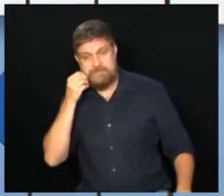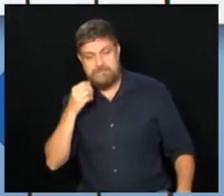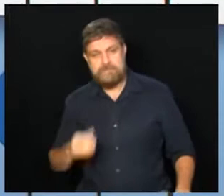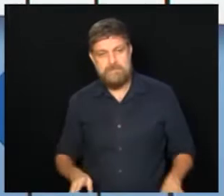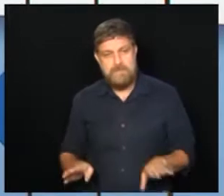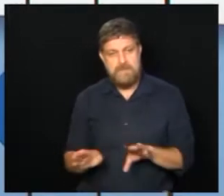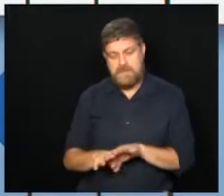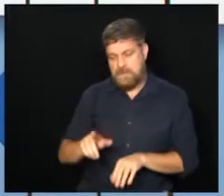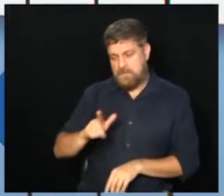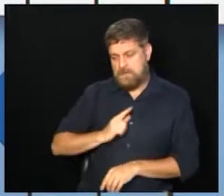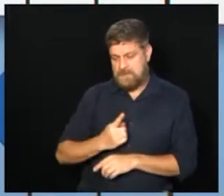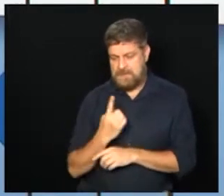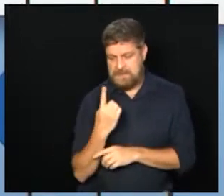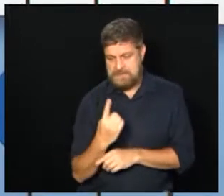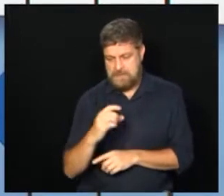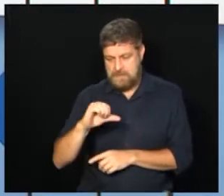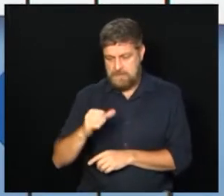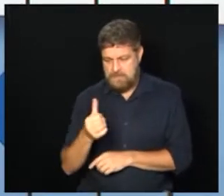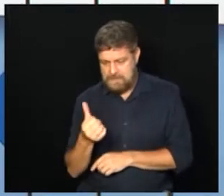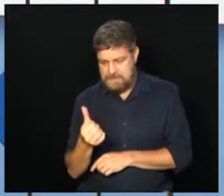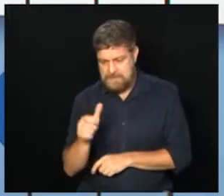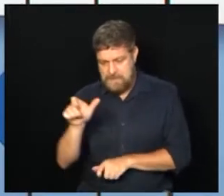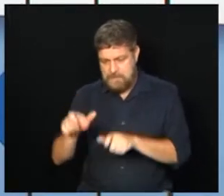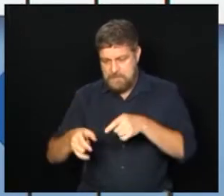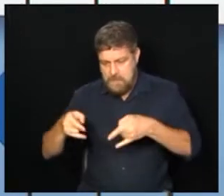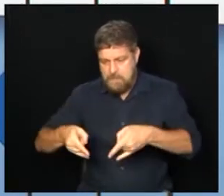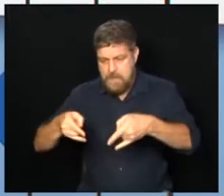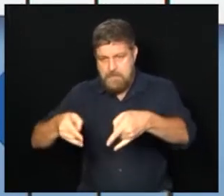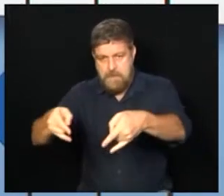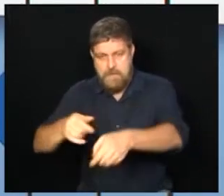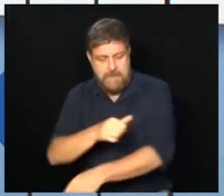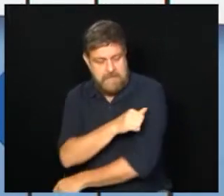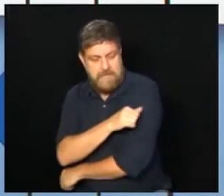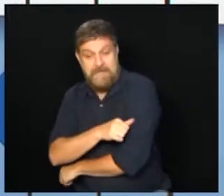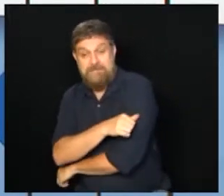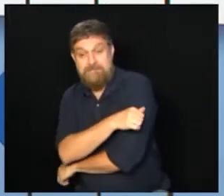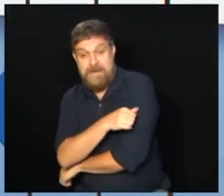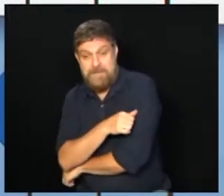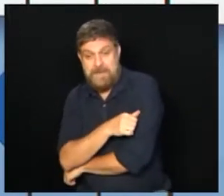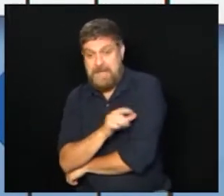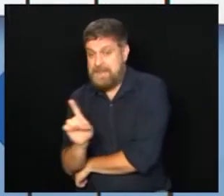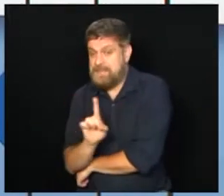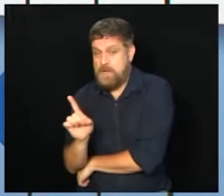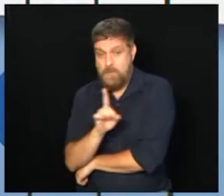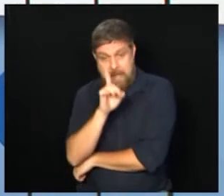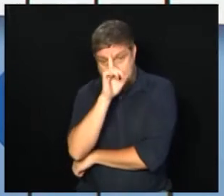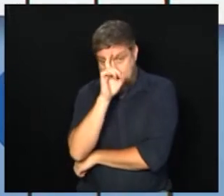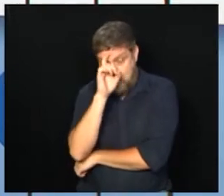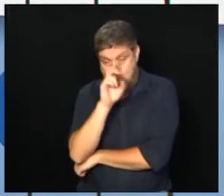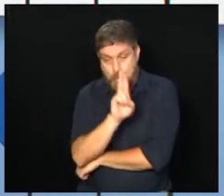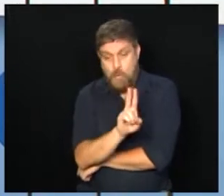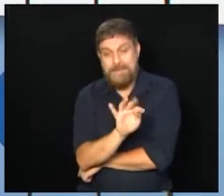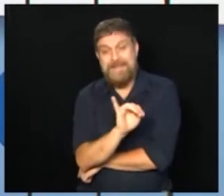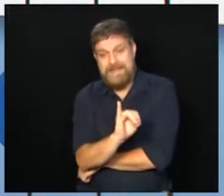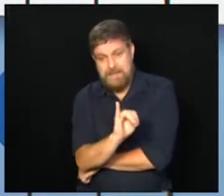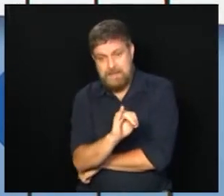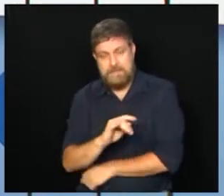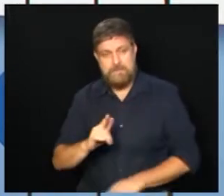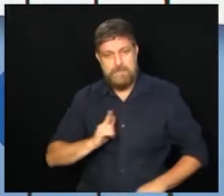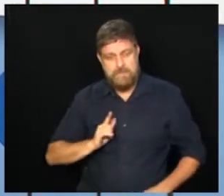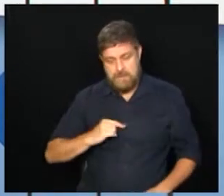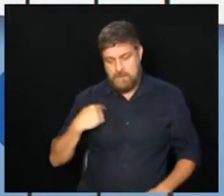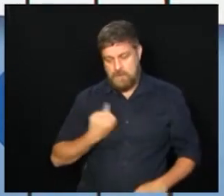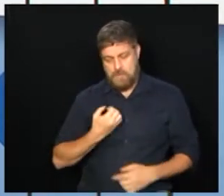há 196 pacientes internados em leitos de enfermaria. E com a gente, inclusive, tem